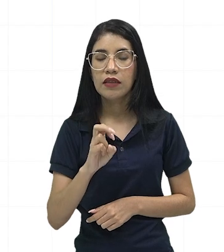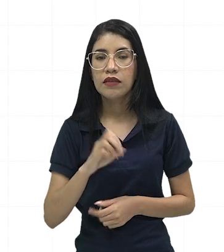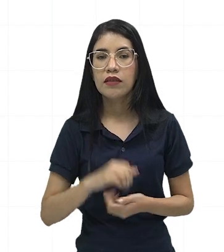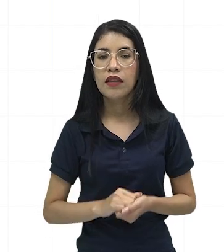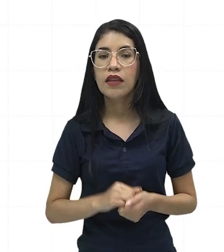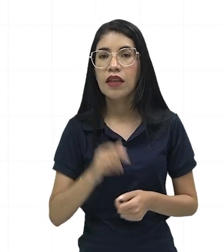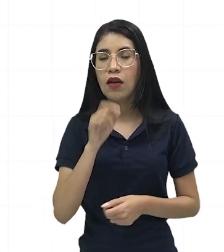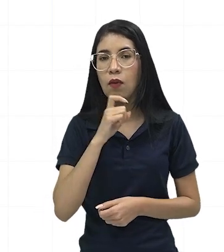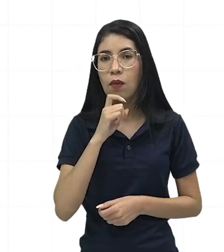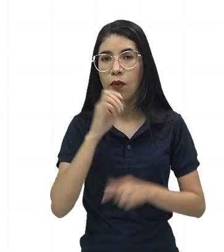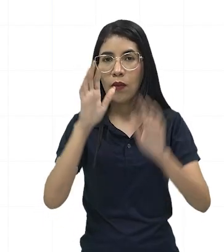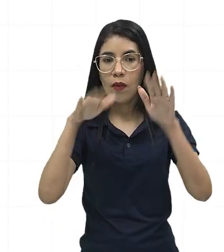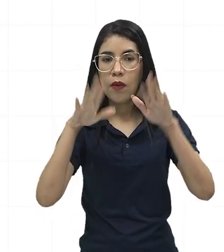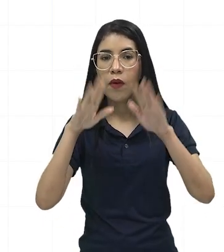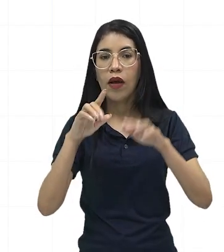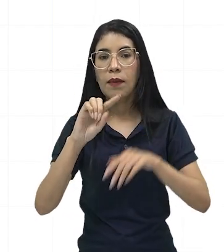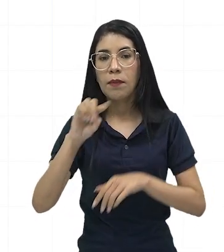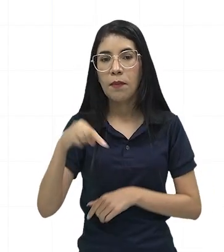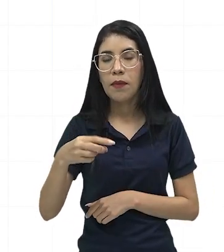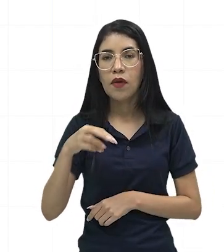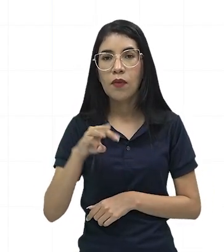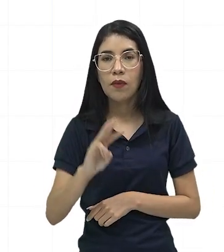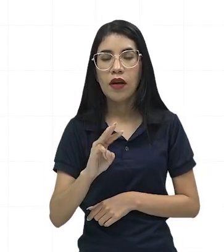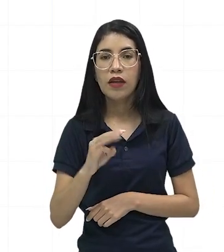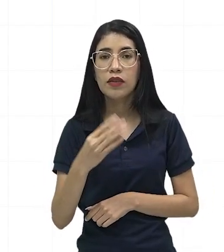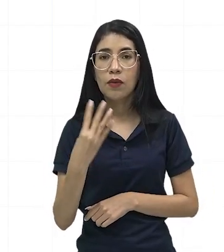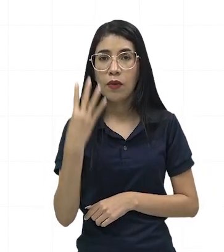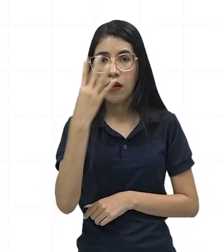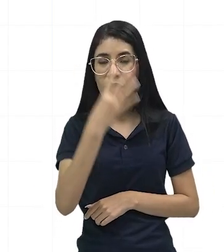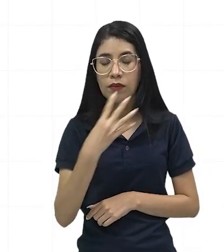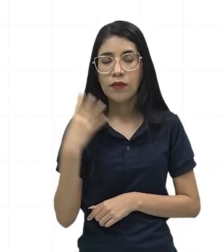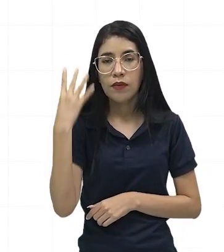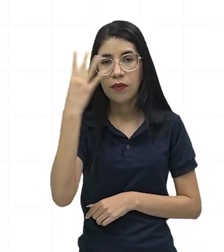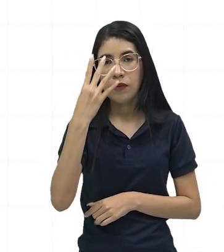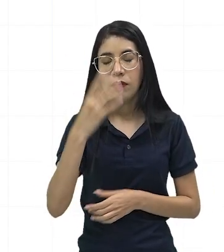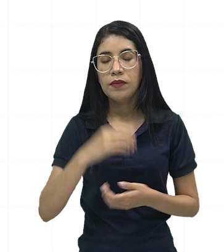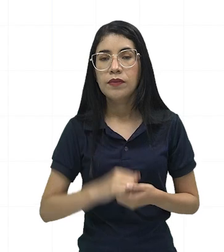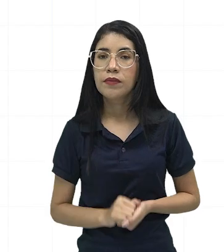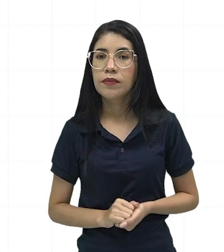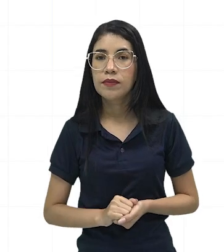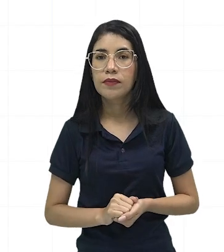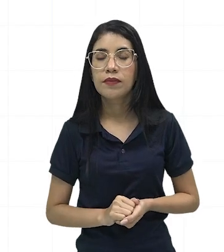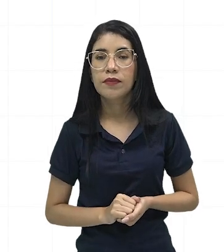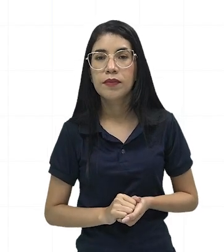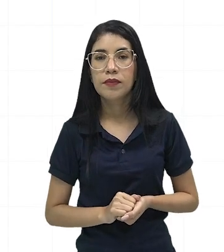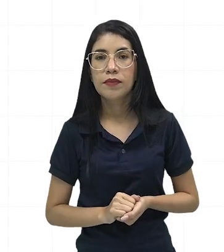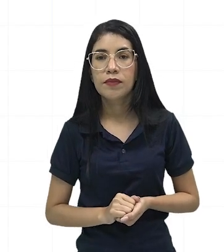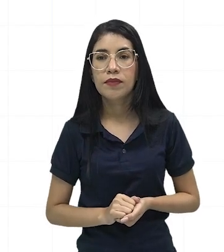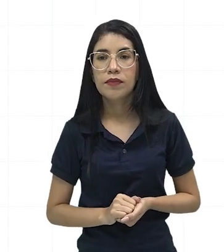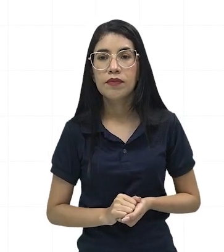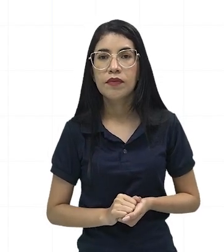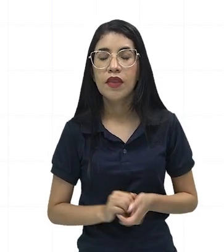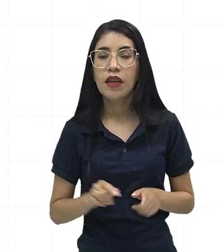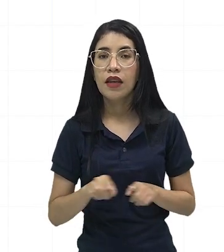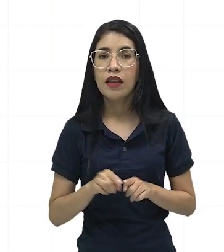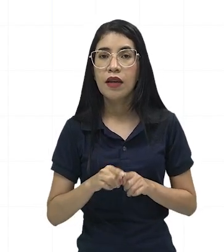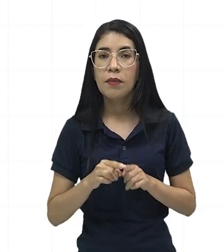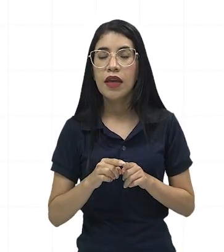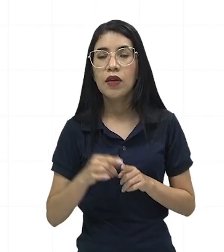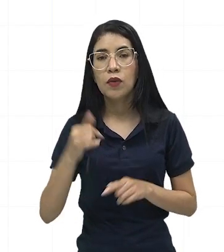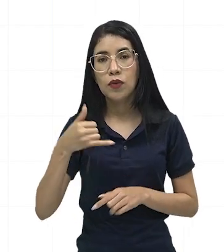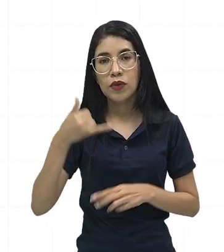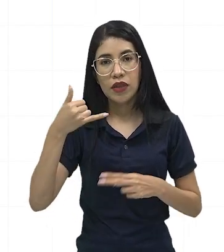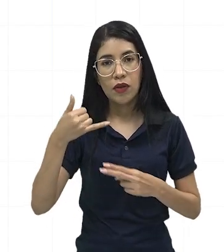de potência e aí a gente vai multiplicar por 4 horas por dia aproximadamente. O carregador